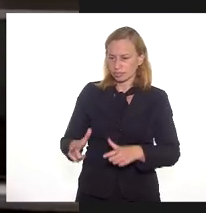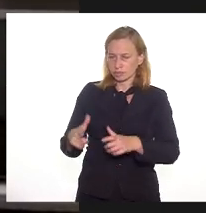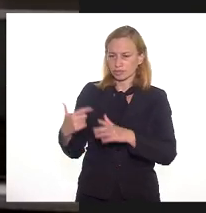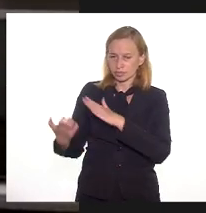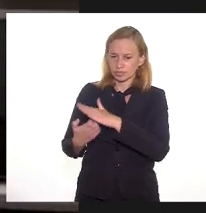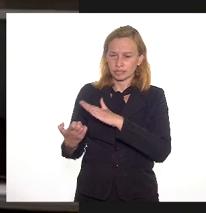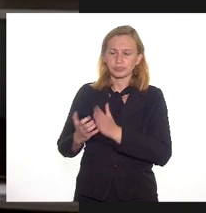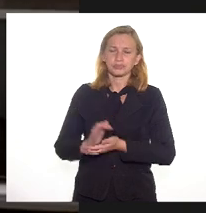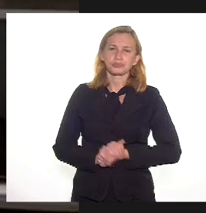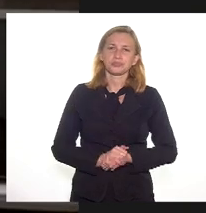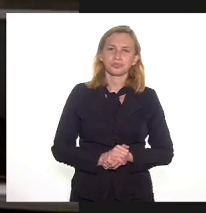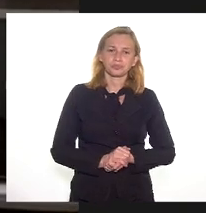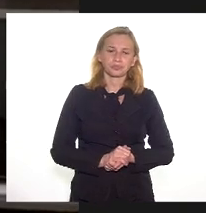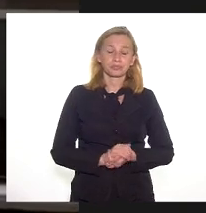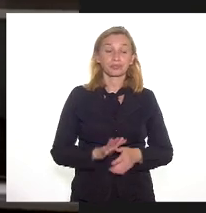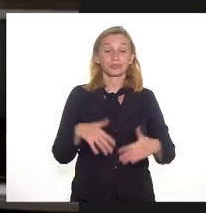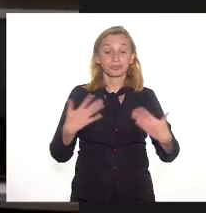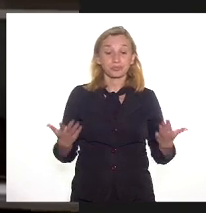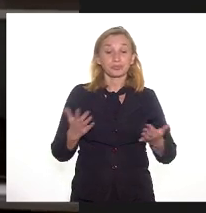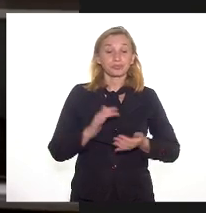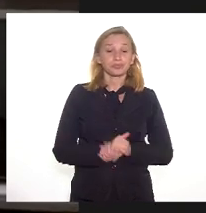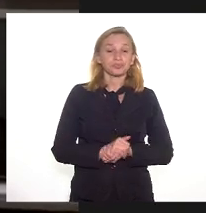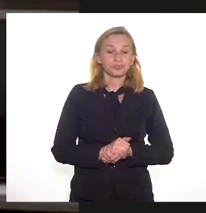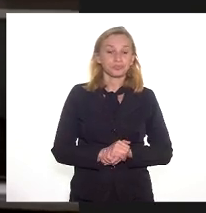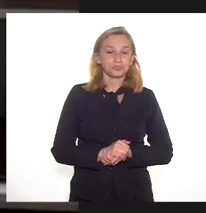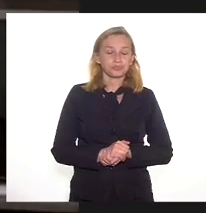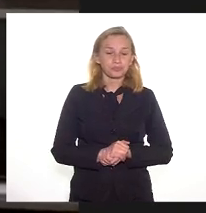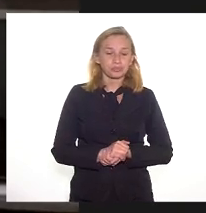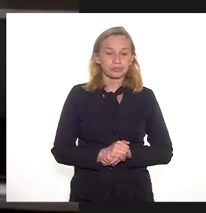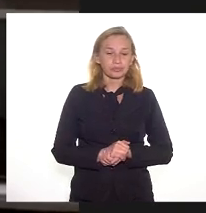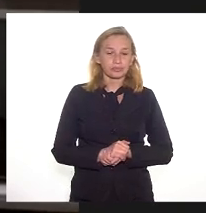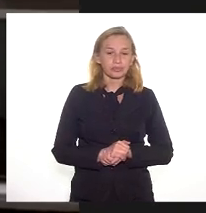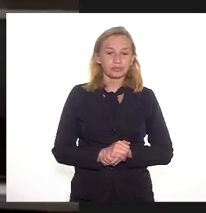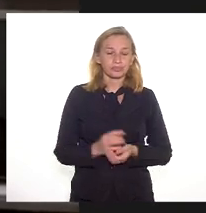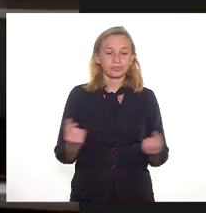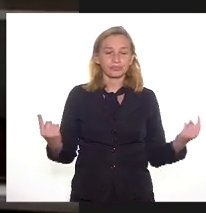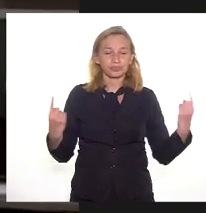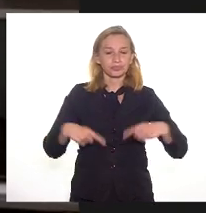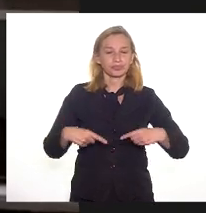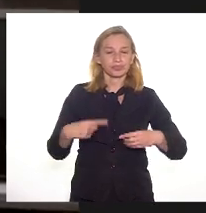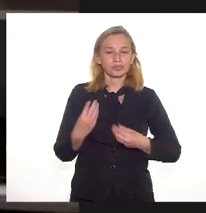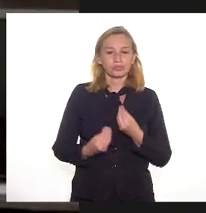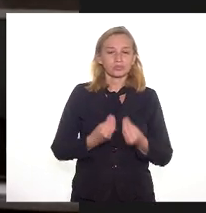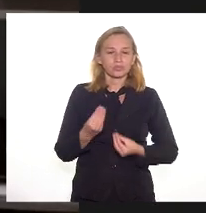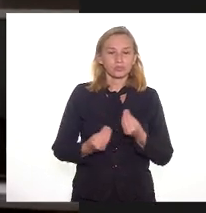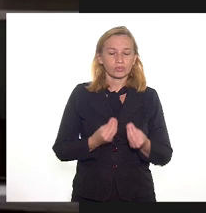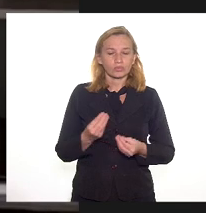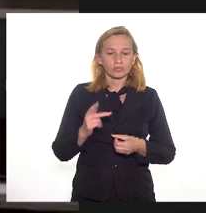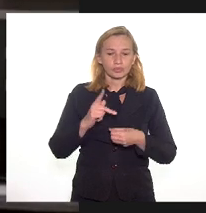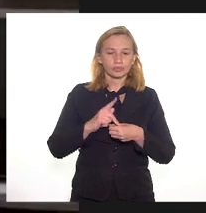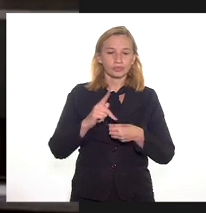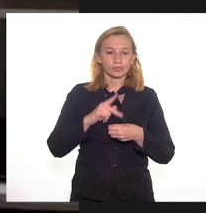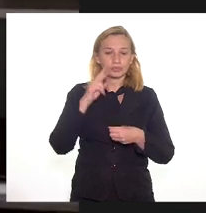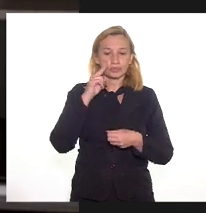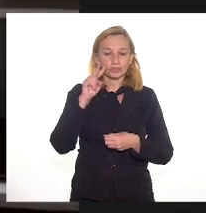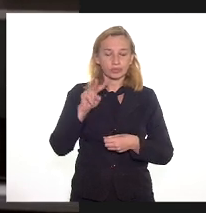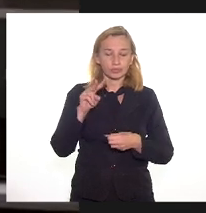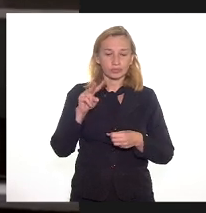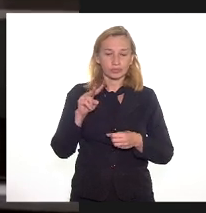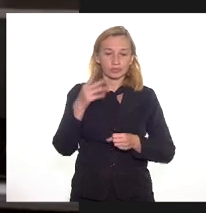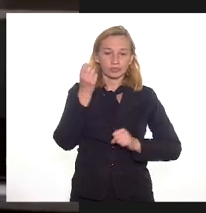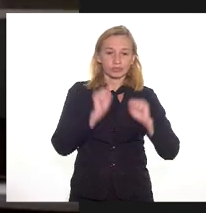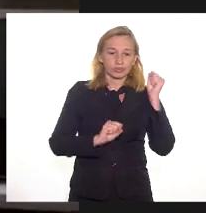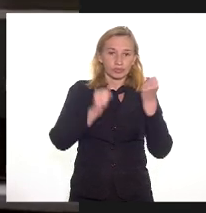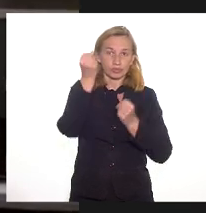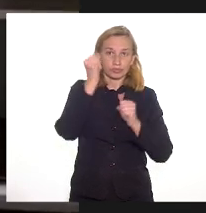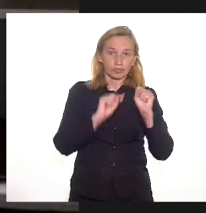empresa. Então, né, em termos dessa competitividade, como é que a Petrobras vê essa indústria local?